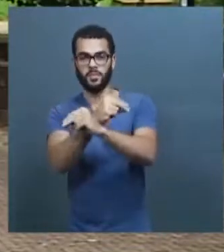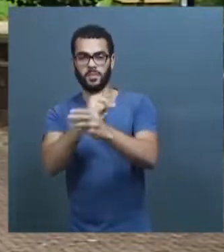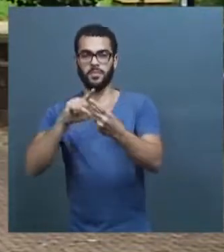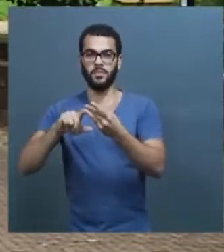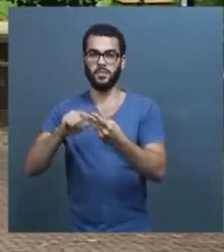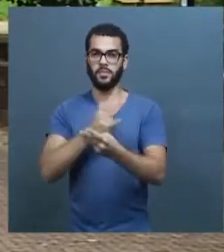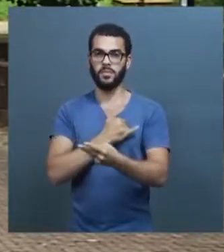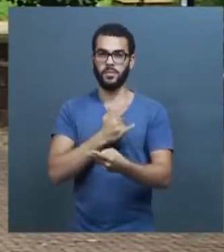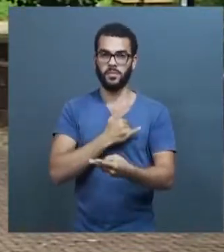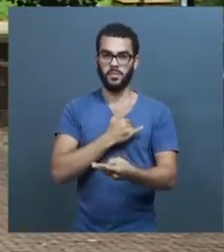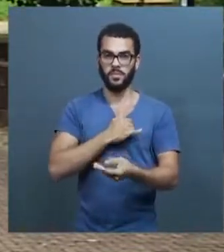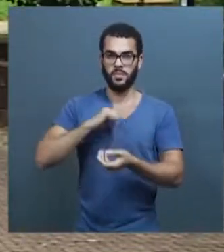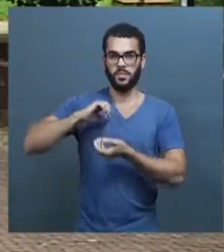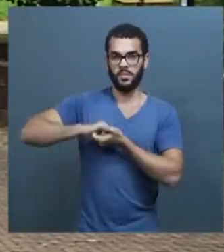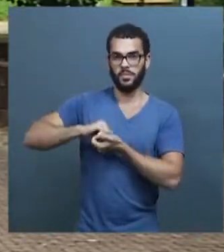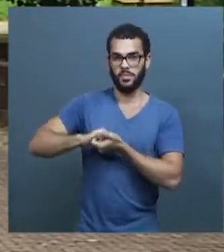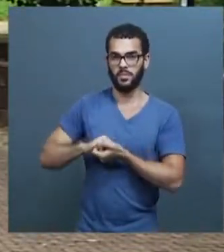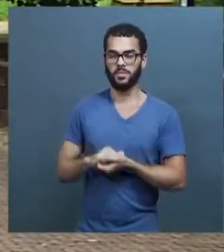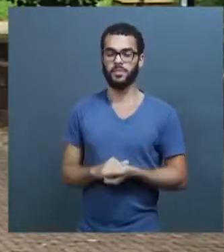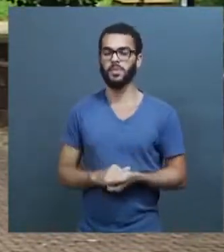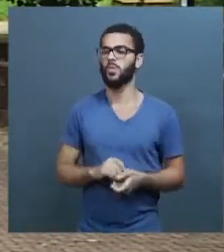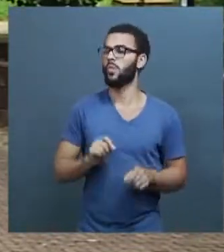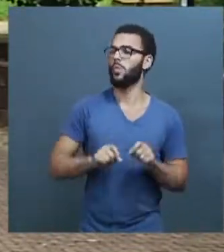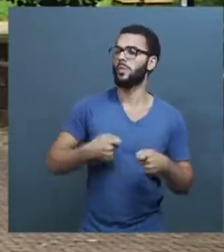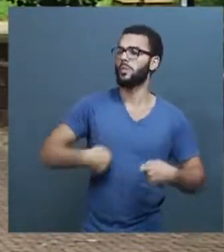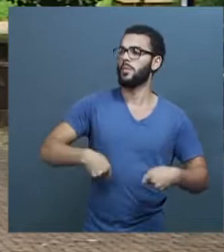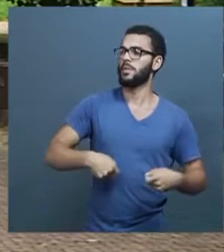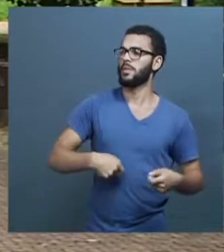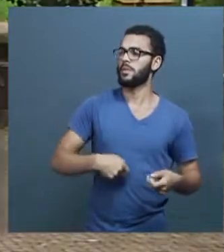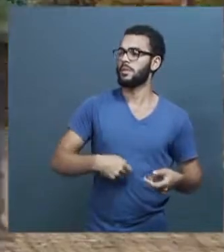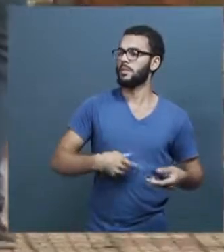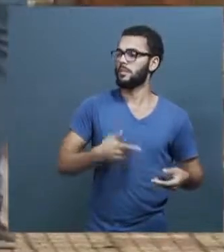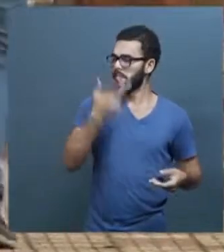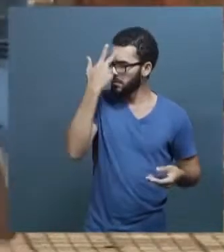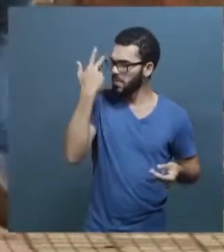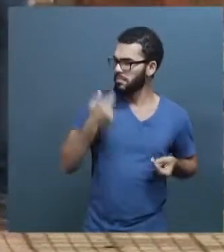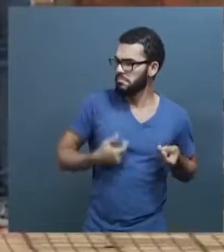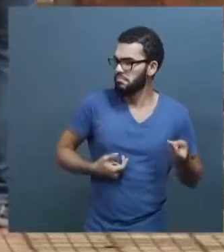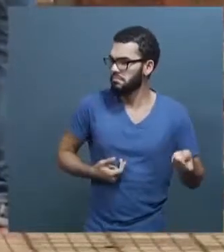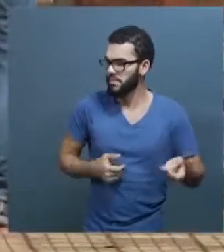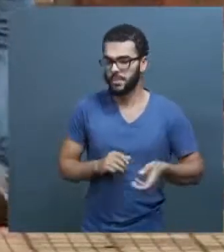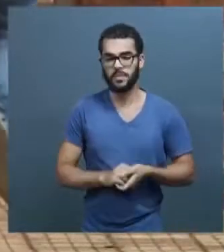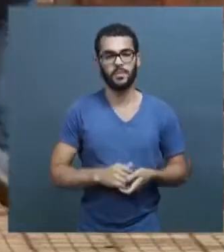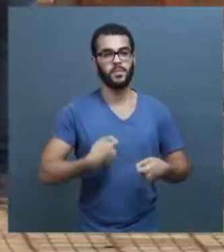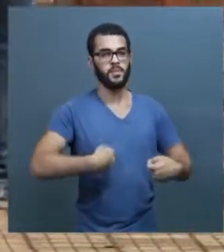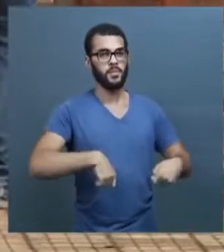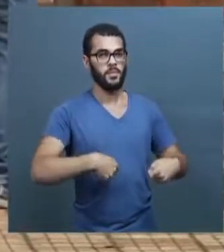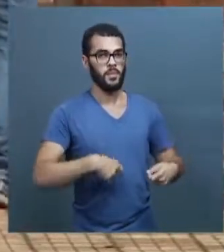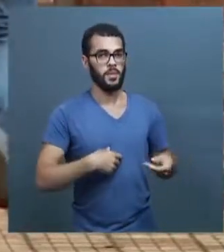é necessário o estudante levar no dia da prova? No dia da prova, o estudante tem